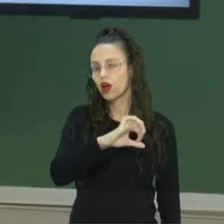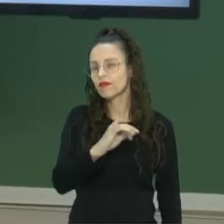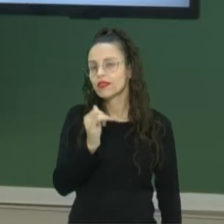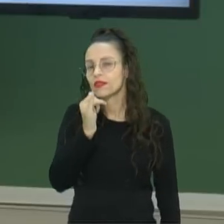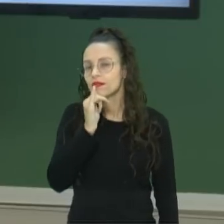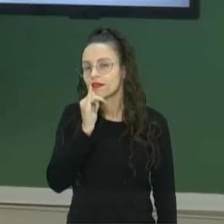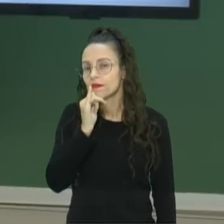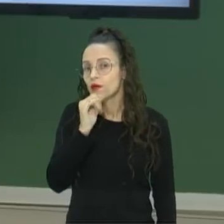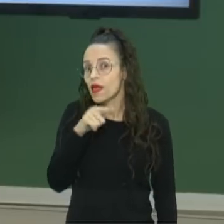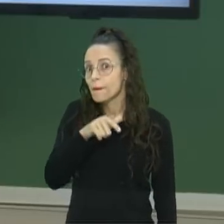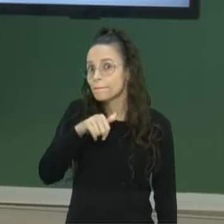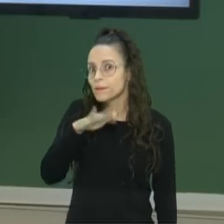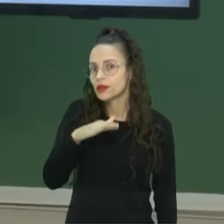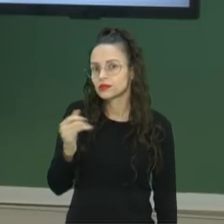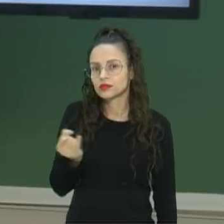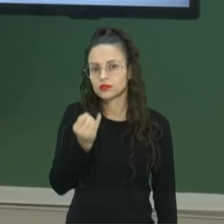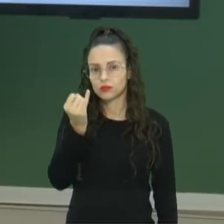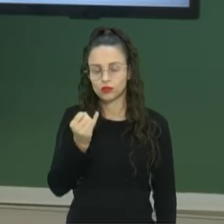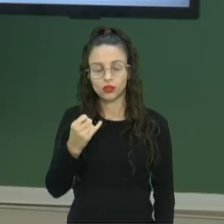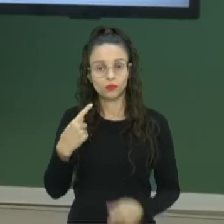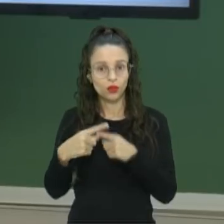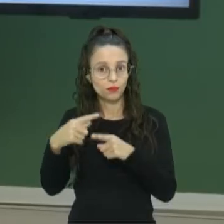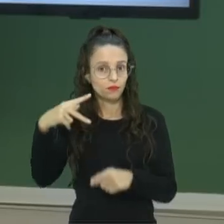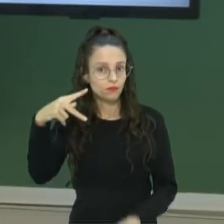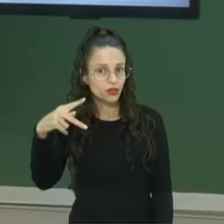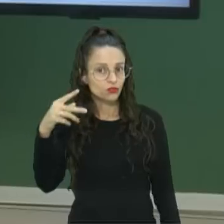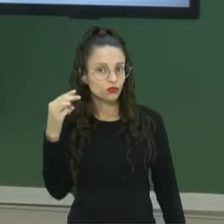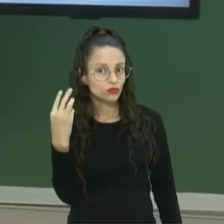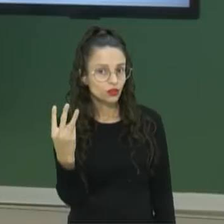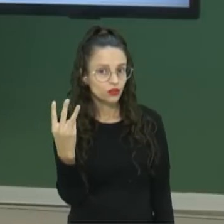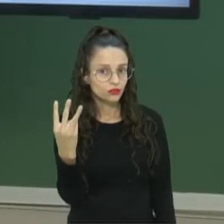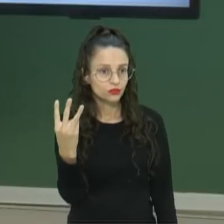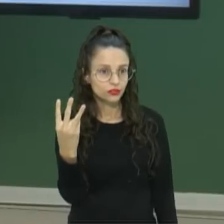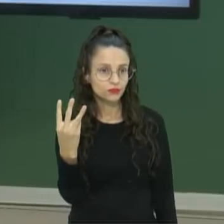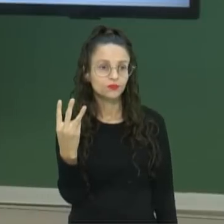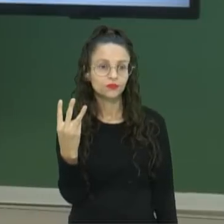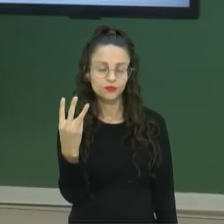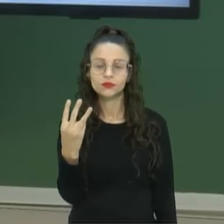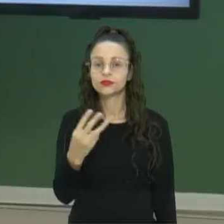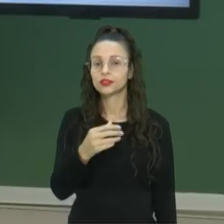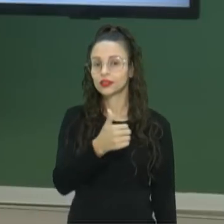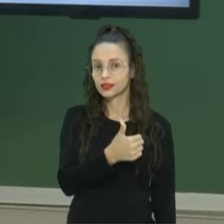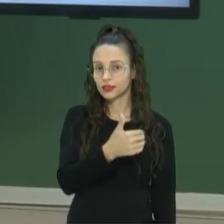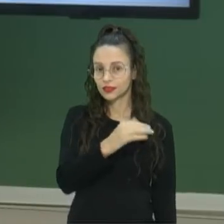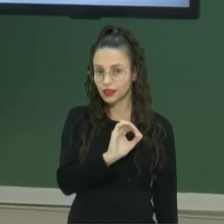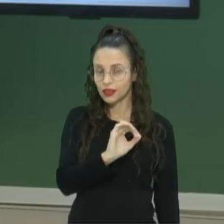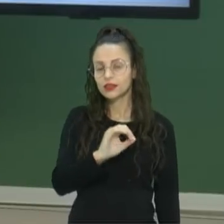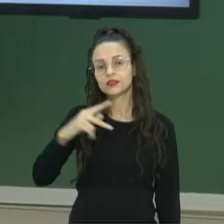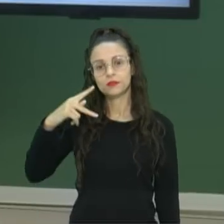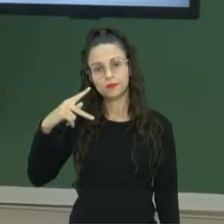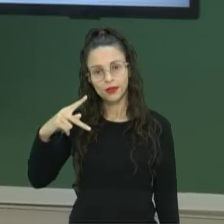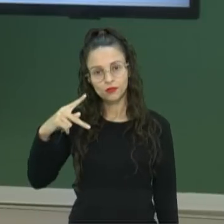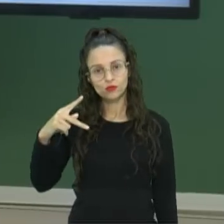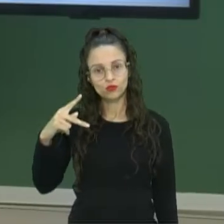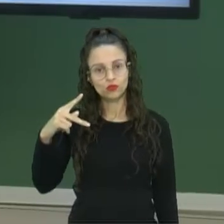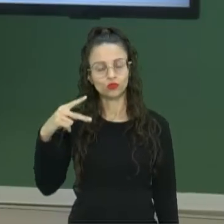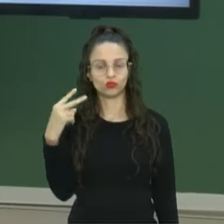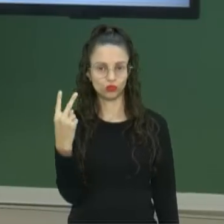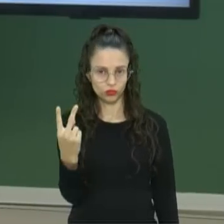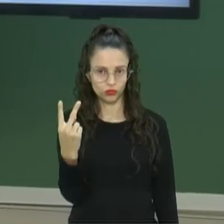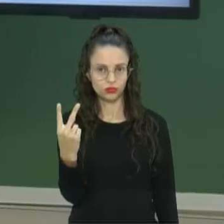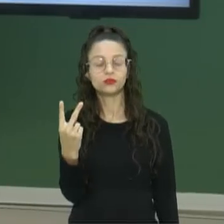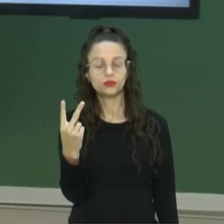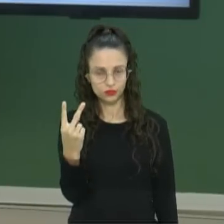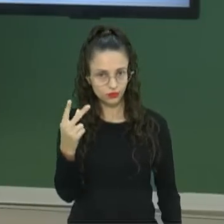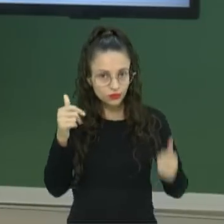nota mais importante de todas aqui, ó, porque ela tem peso 3. E aquele 10 tem peso